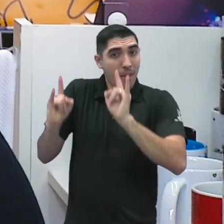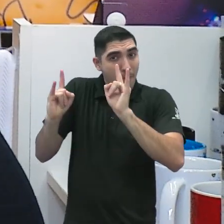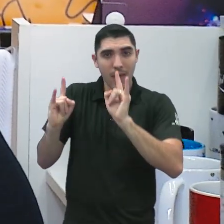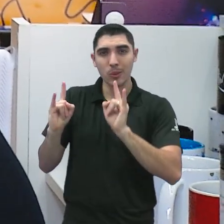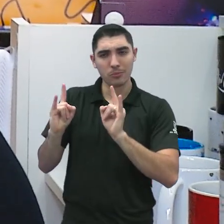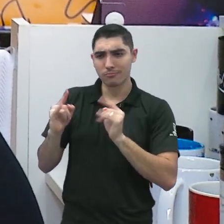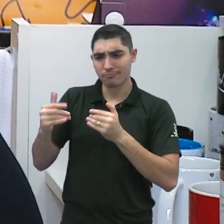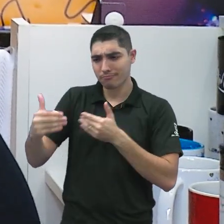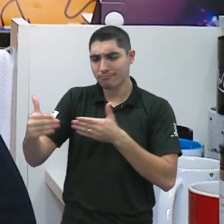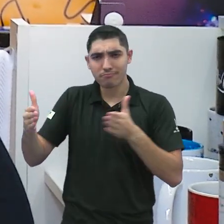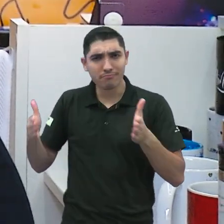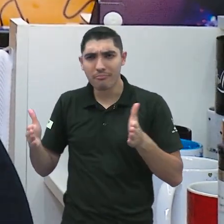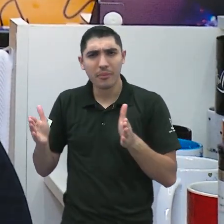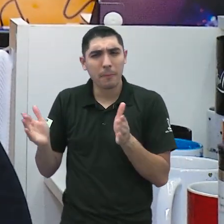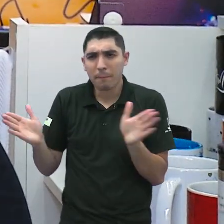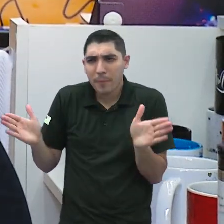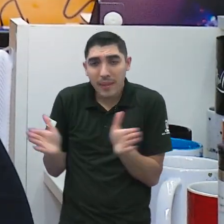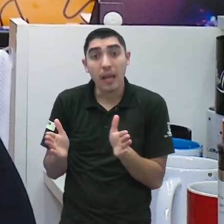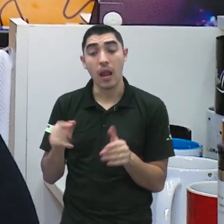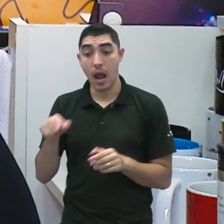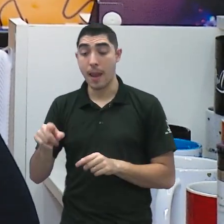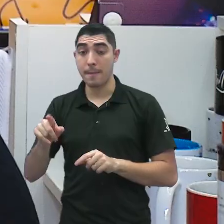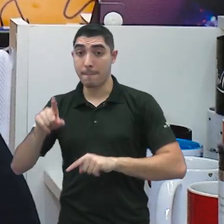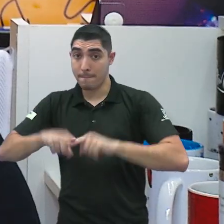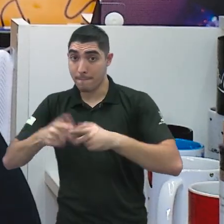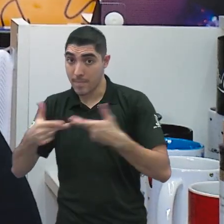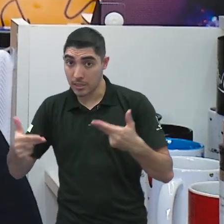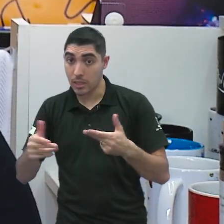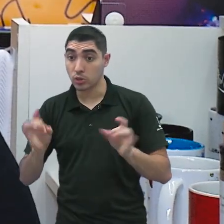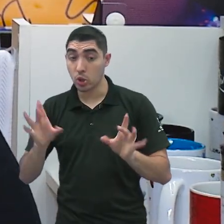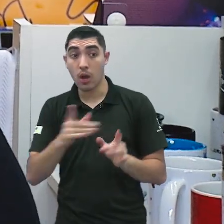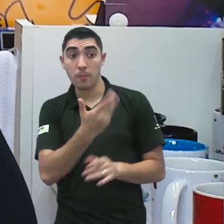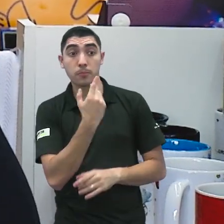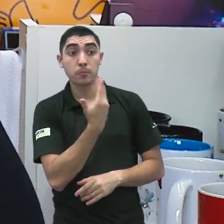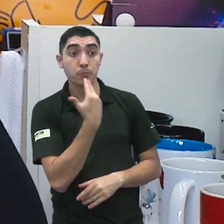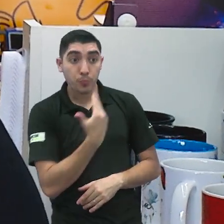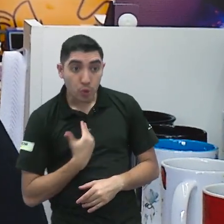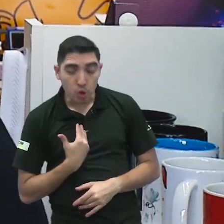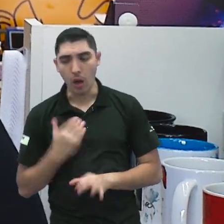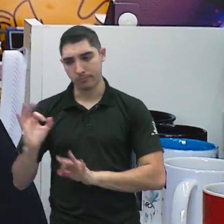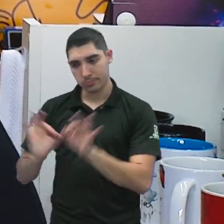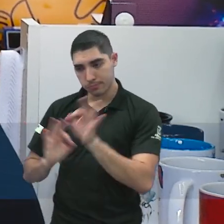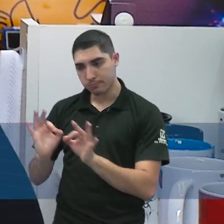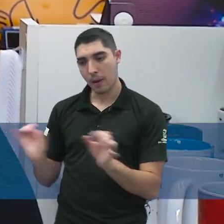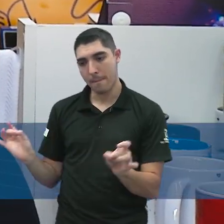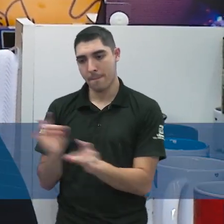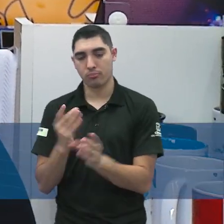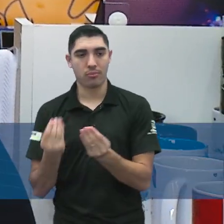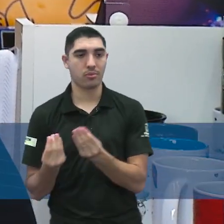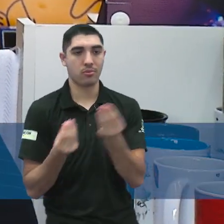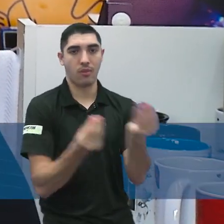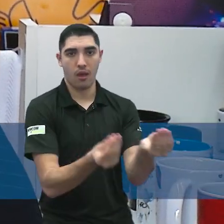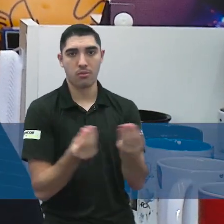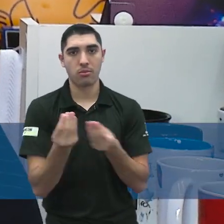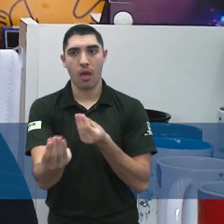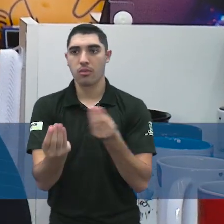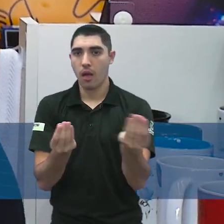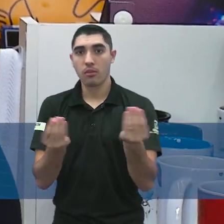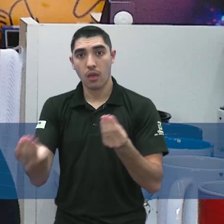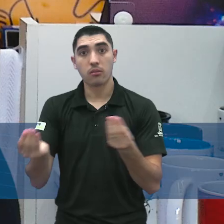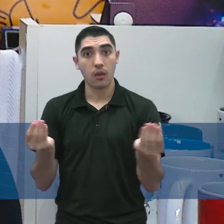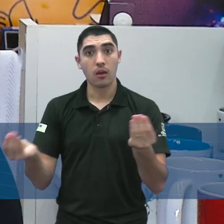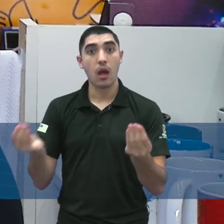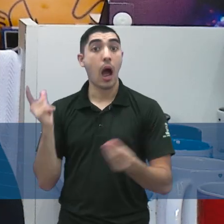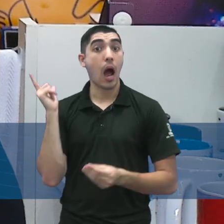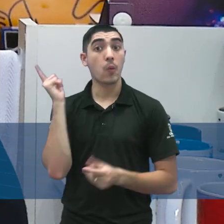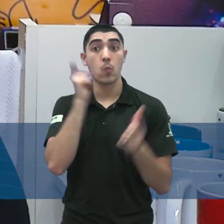ali, trouxe produtos de pronta entrega. E com esses produtos de pronta entrega, nós conseguimos entrar dentro do